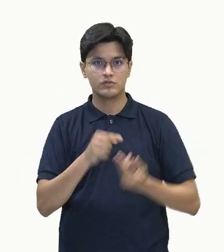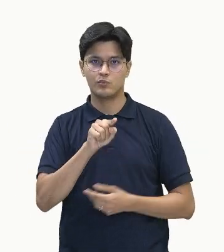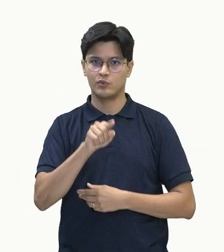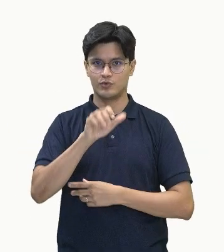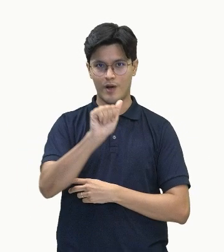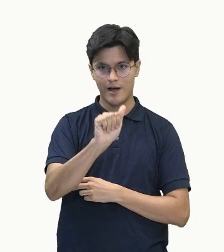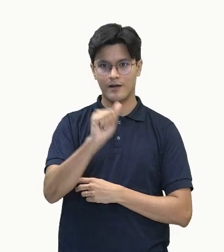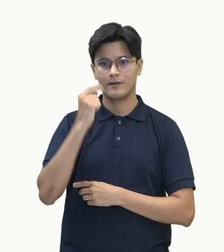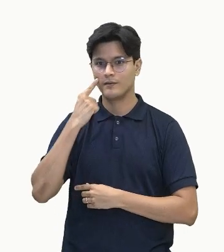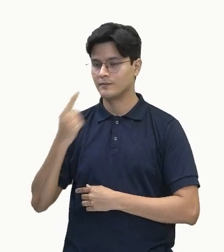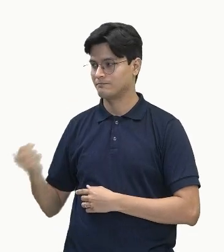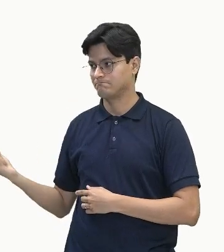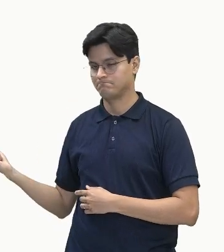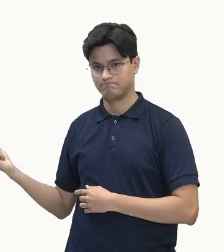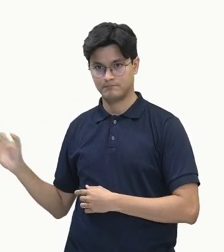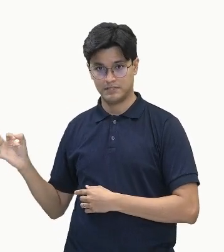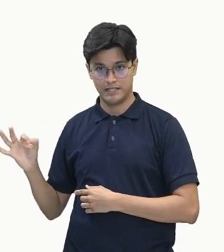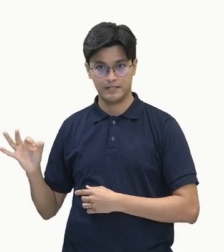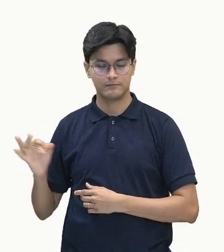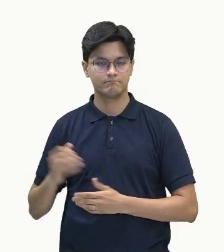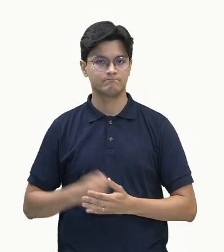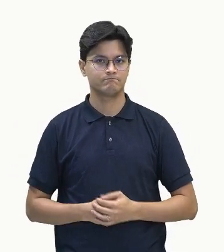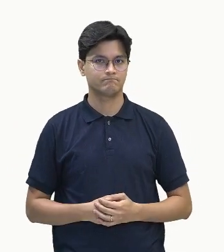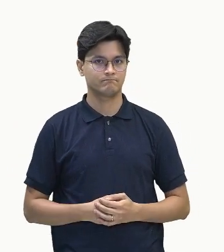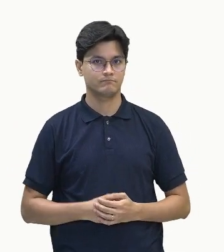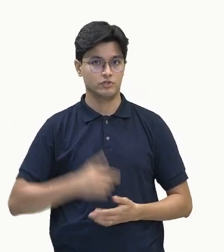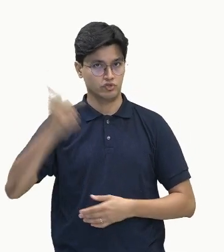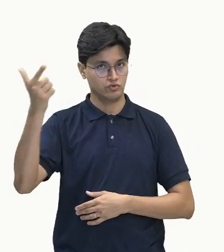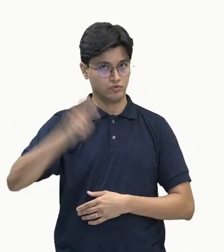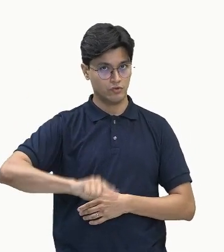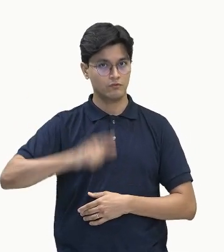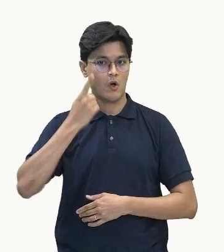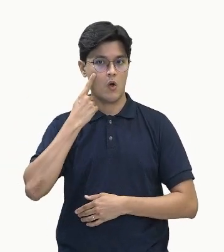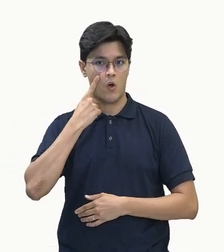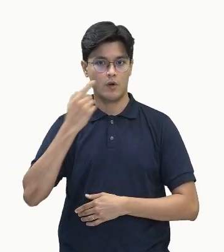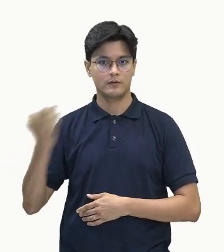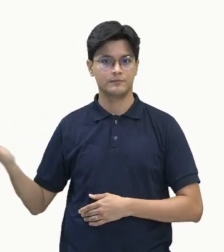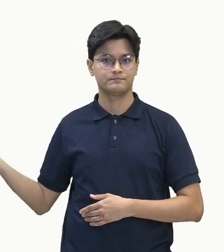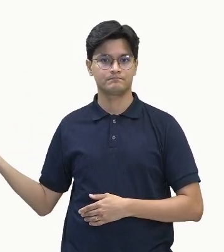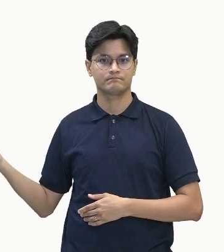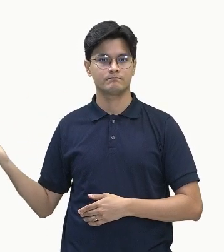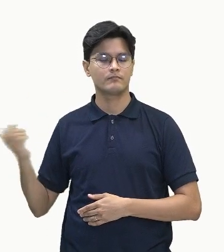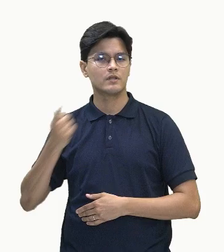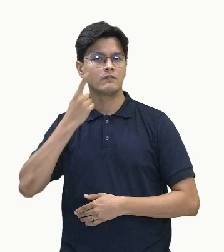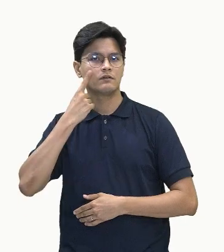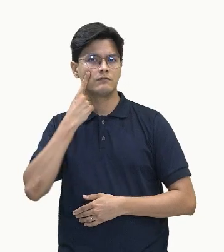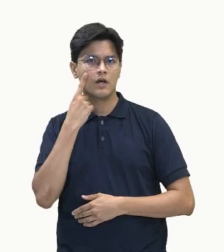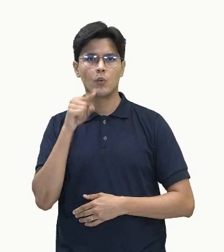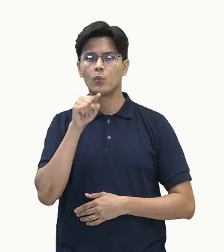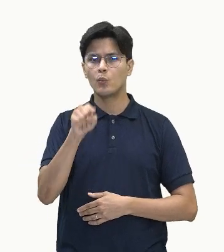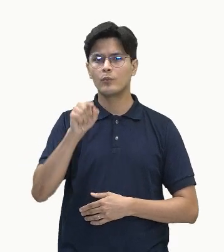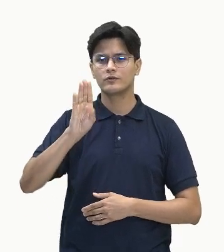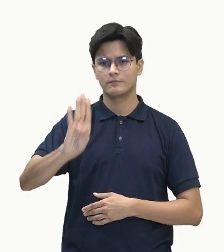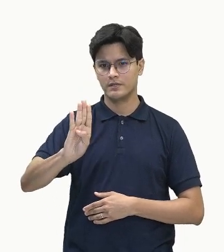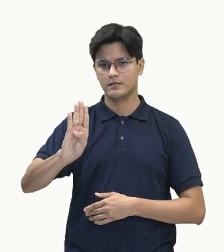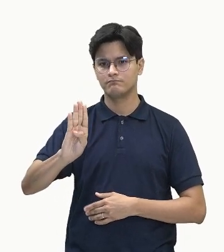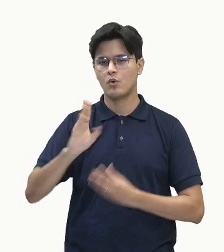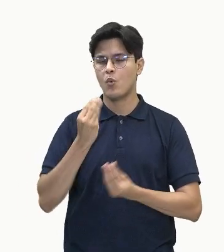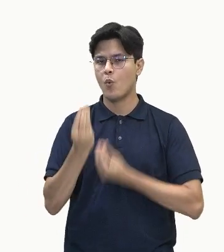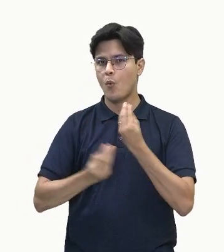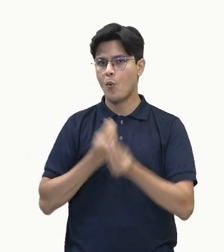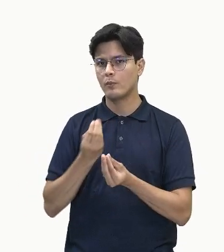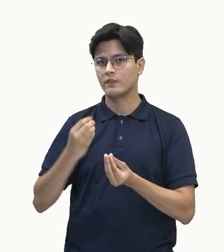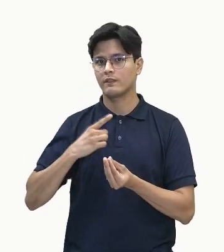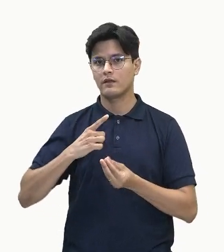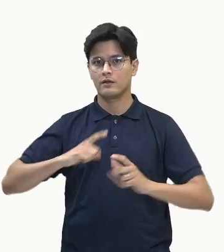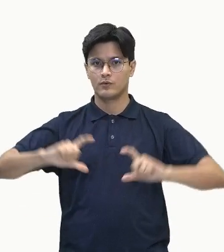Perfeito? Vamos voltar agora aqui, então. Vamos verificar agora o nosso ponto B. O ponto B tem